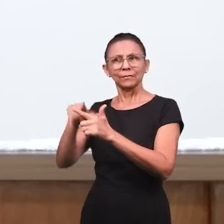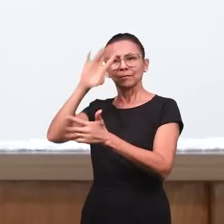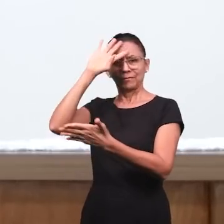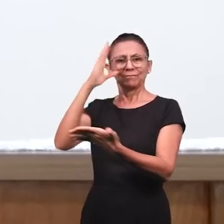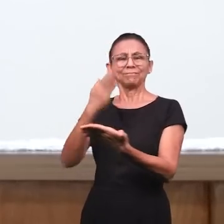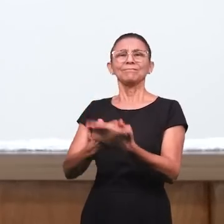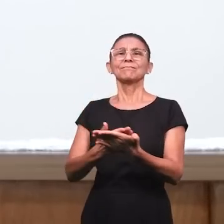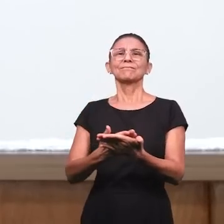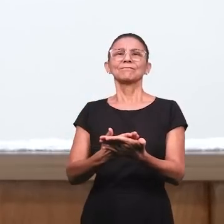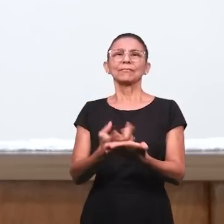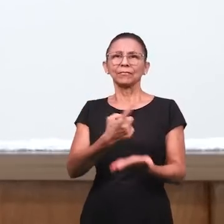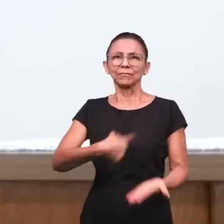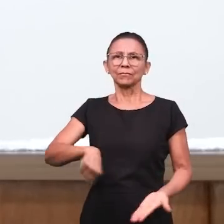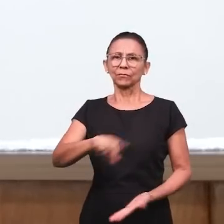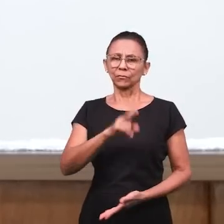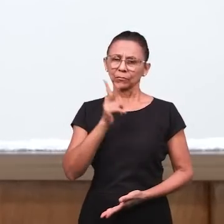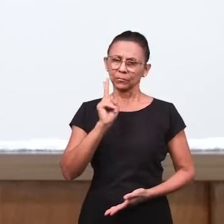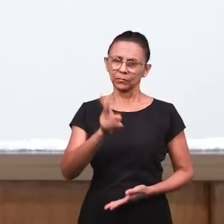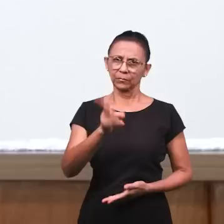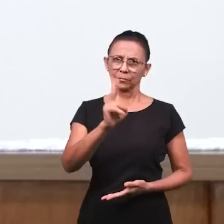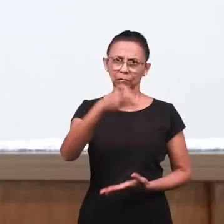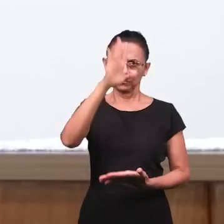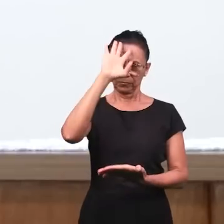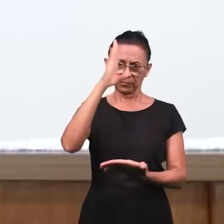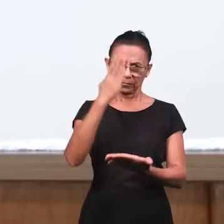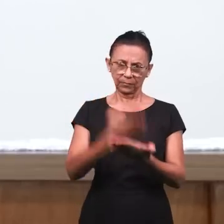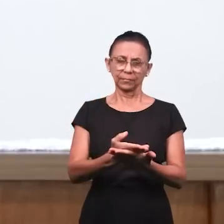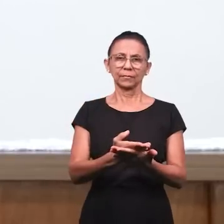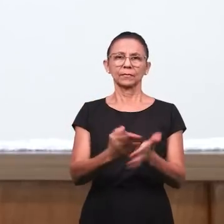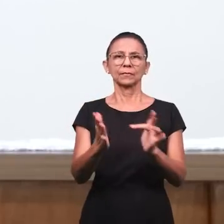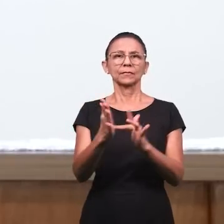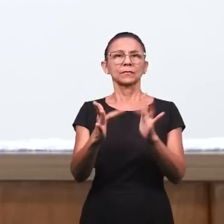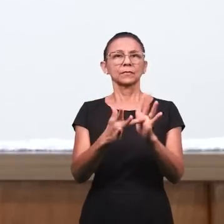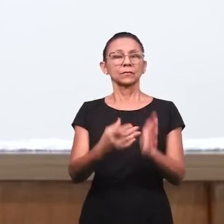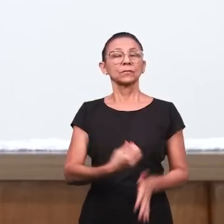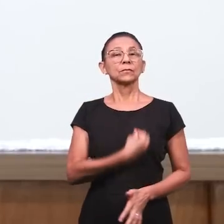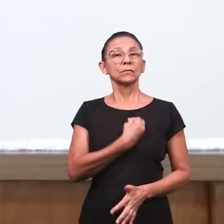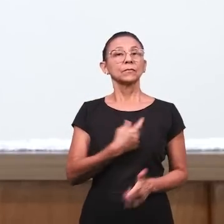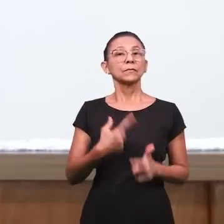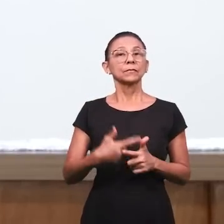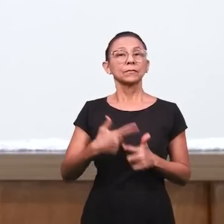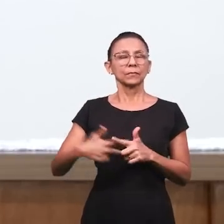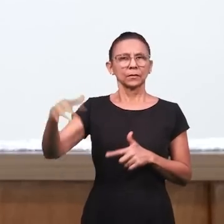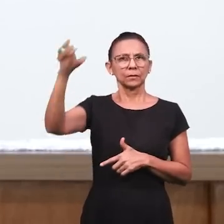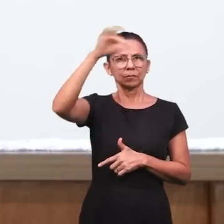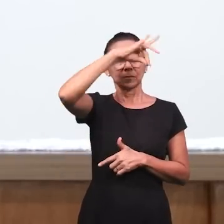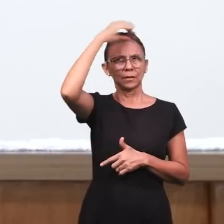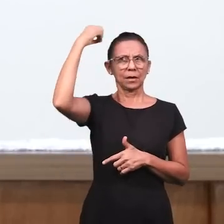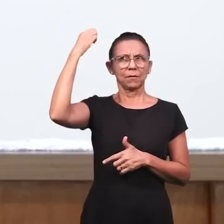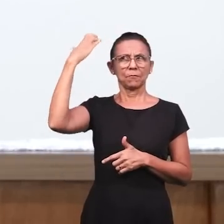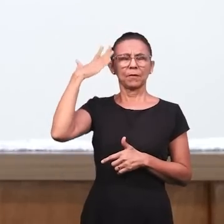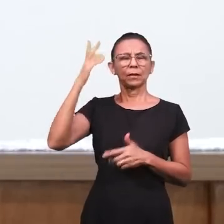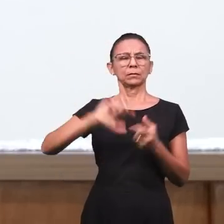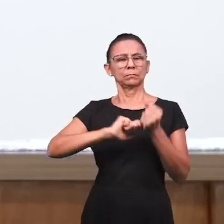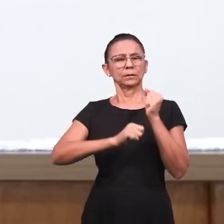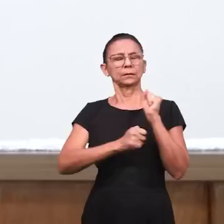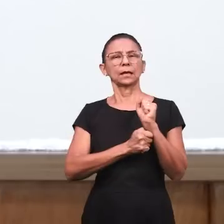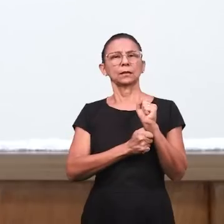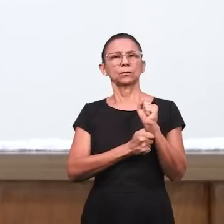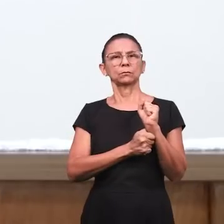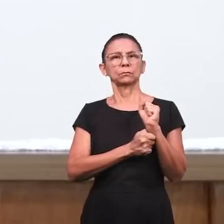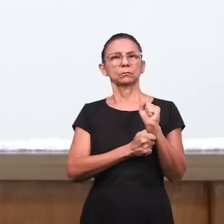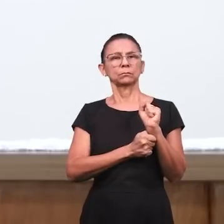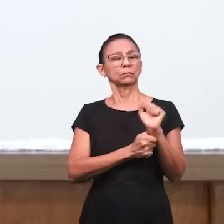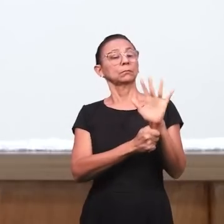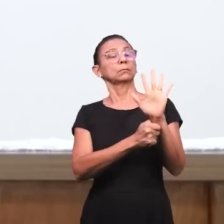crê que Jesus está vivo, porque o Espírito Santo revela esse mistério de que Jesus